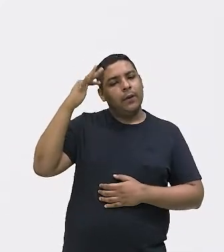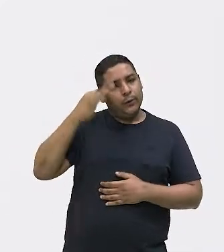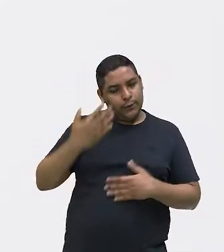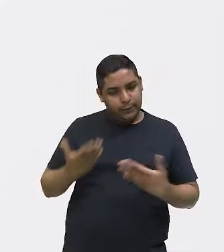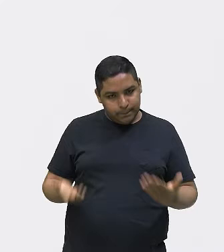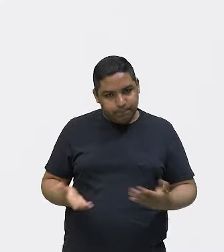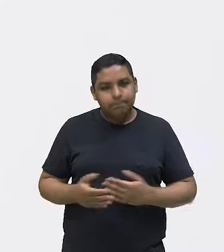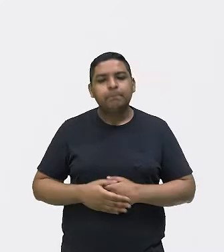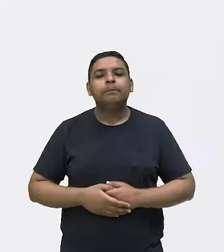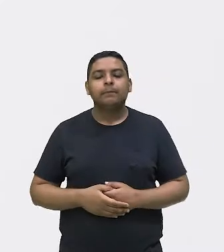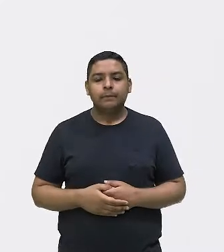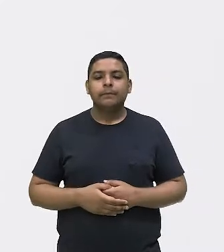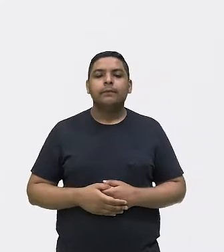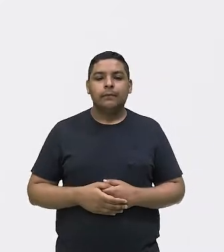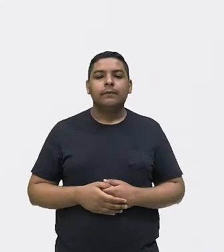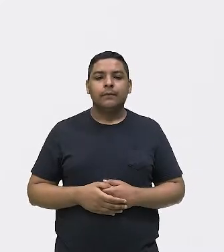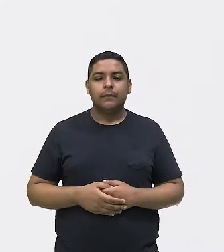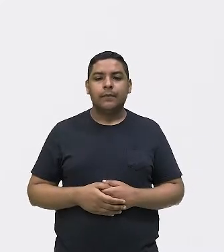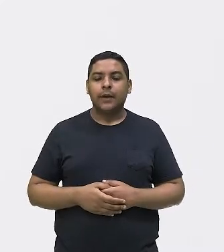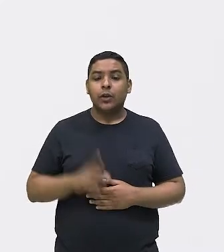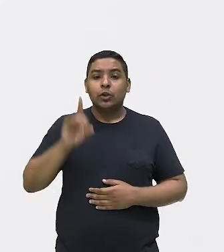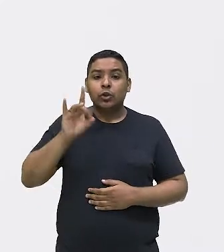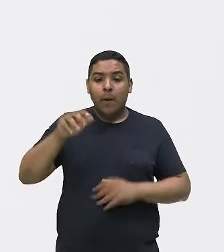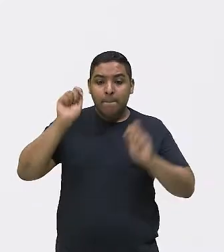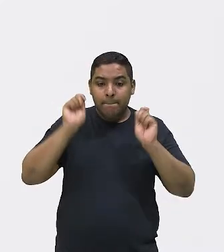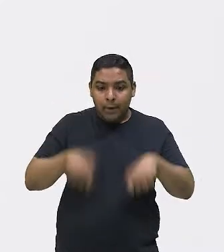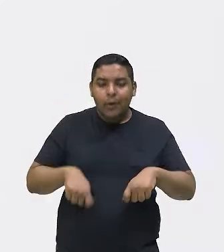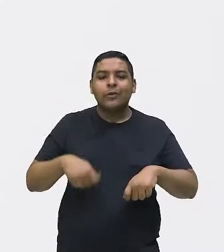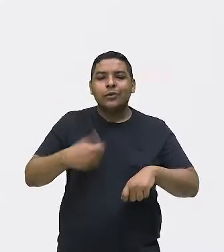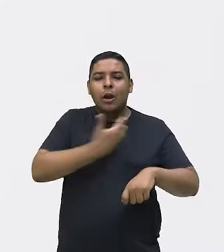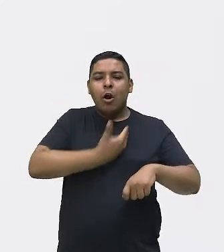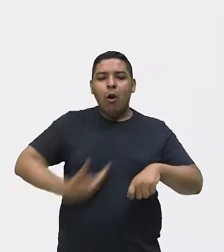só poderá governar quem contemplou essa ideia do bem.